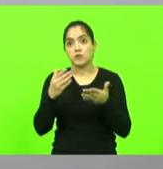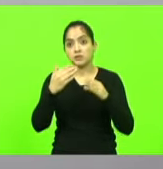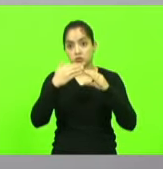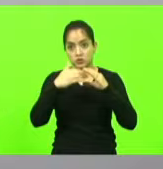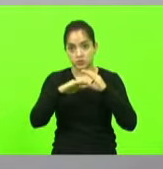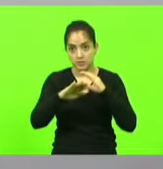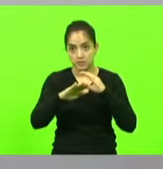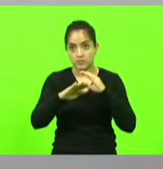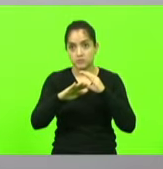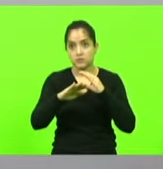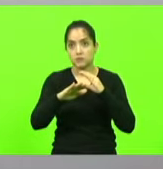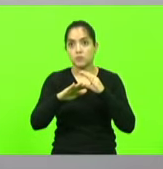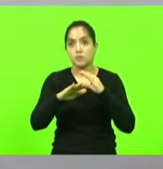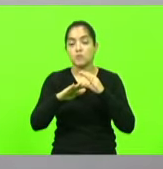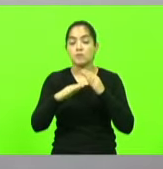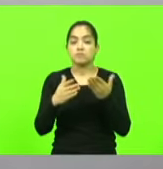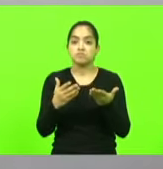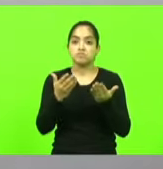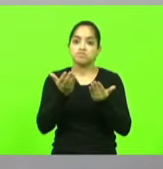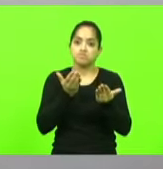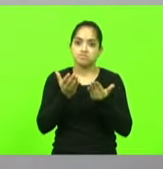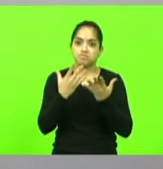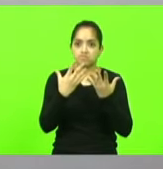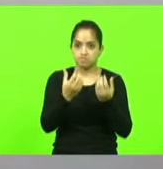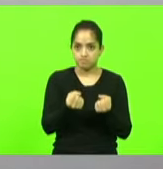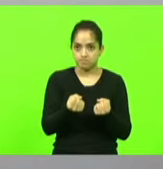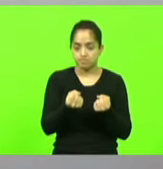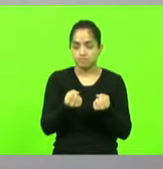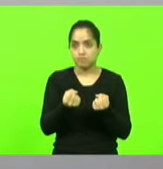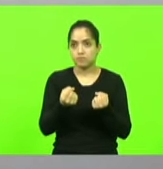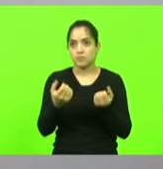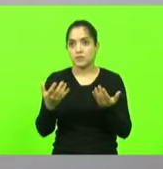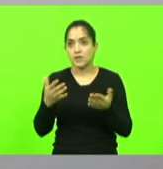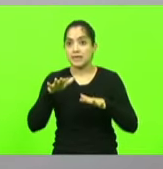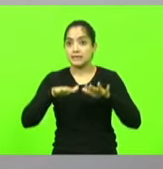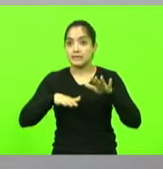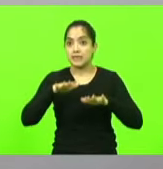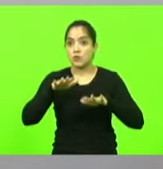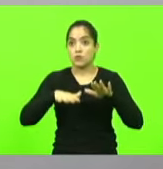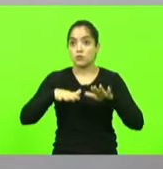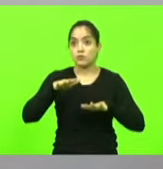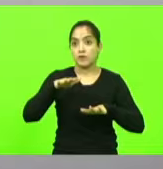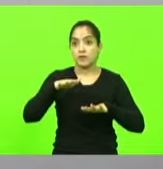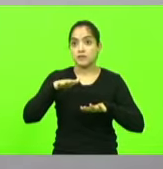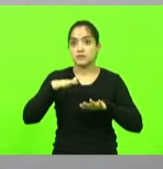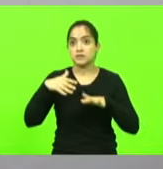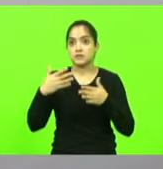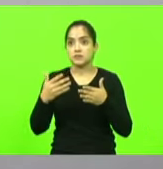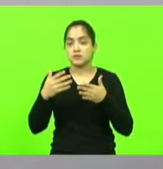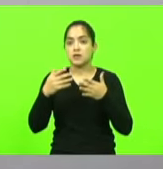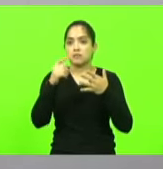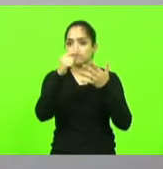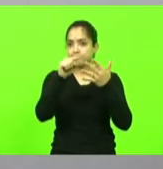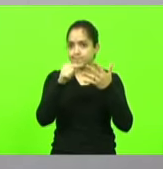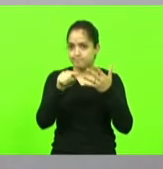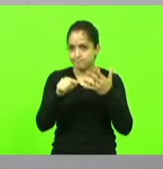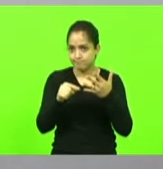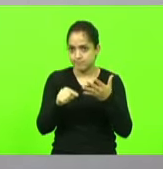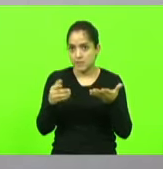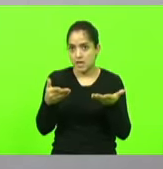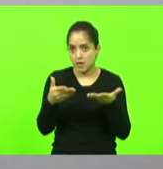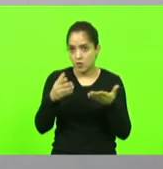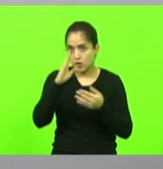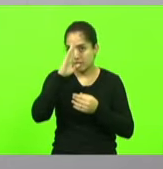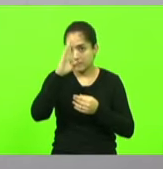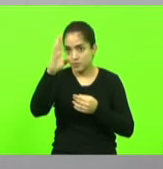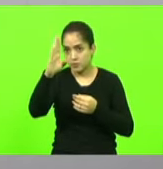parecer favorável. Eu imagino o seguinte, que talvez até ficaria, de fato, essas questões vindo agora,